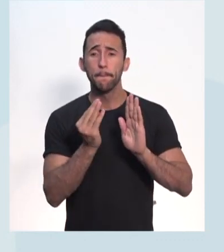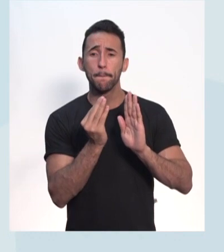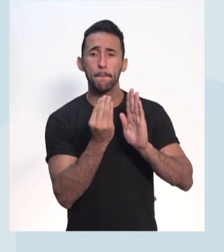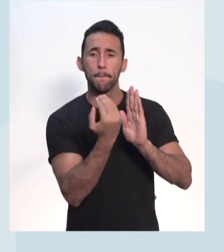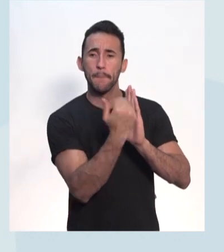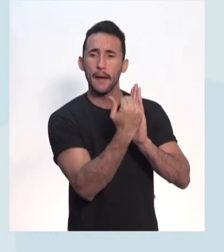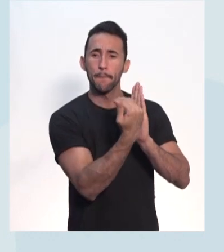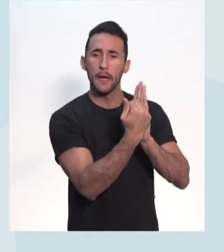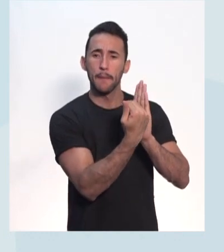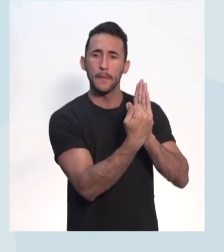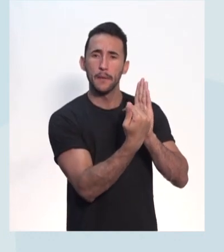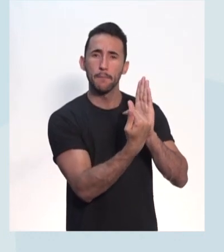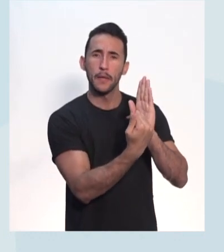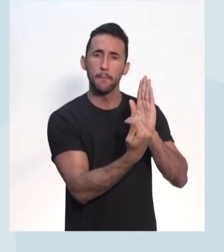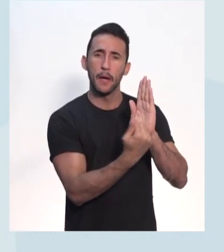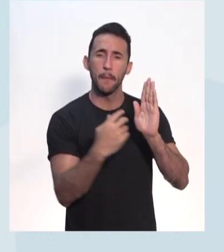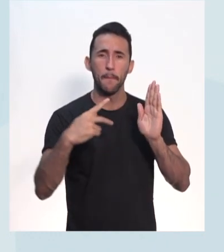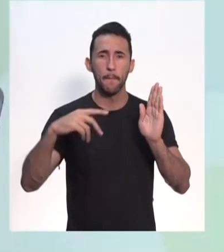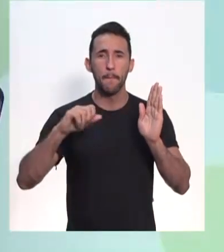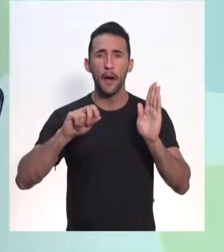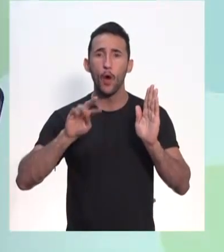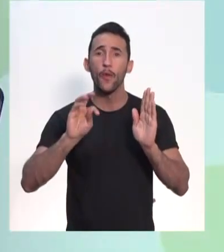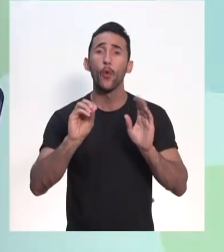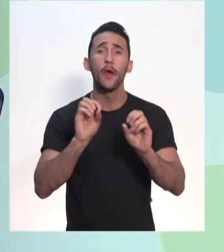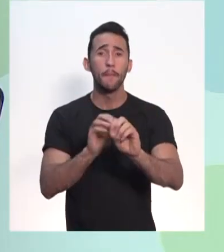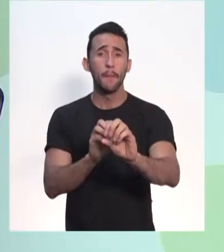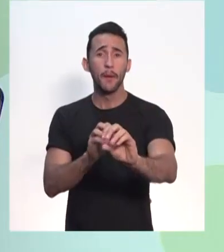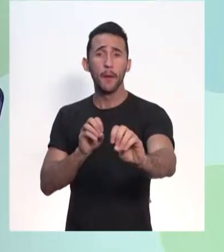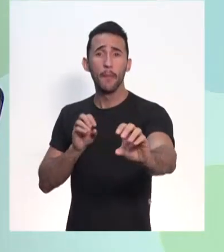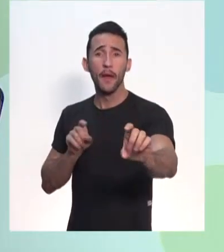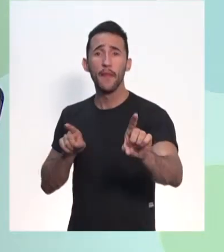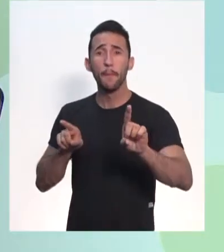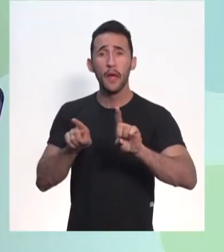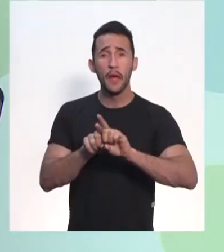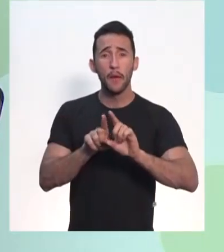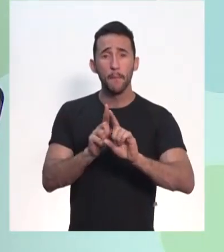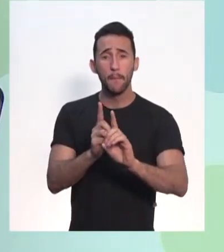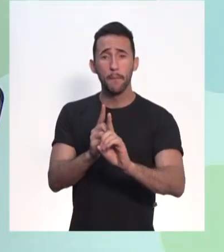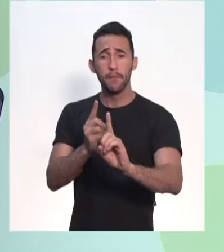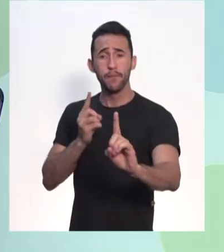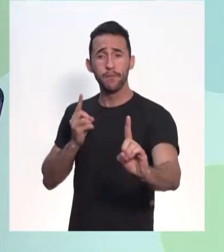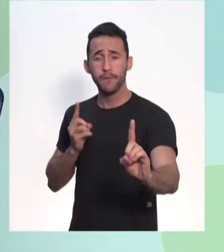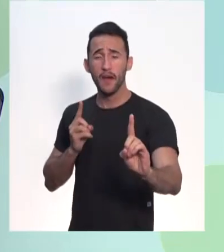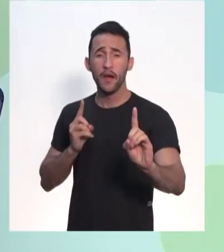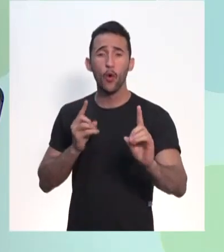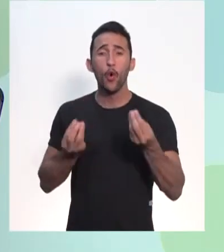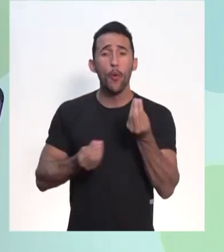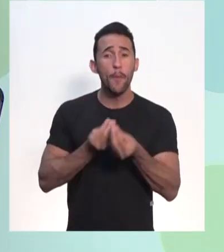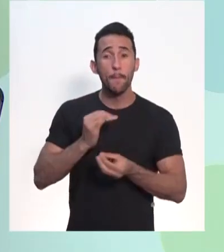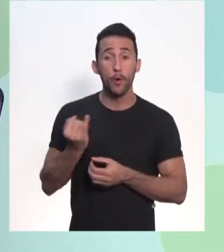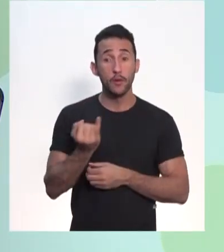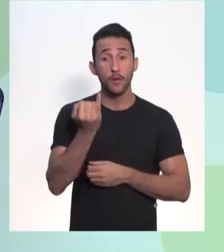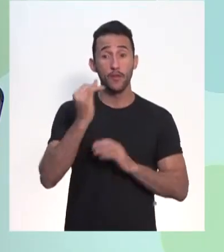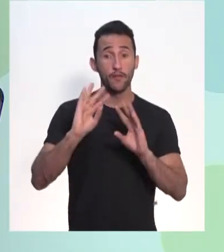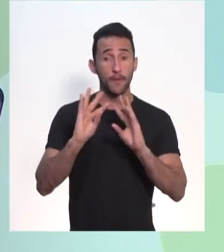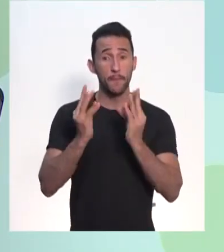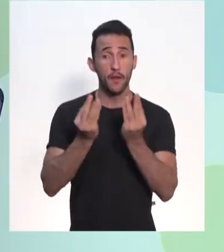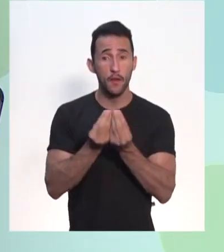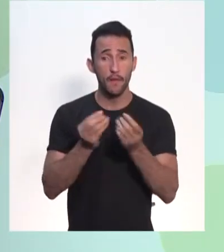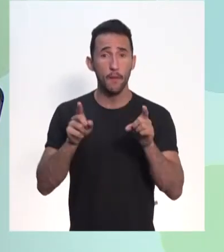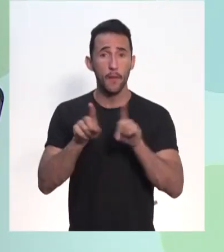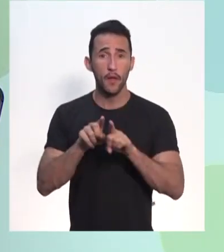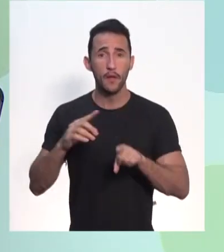as ATPCs vão ser muito importantes neste momento, sempre são importantes, mas nesse momento para que a gente possa se